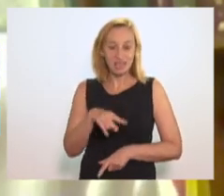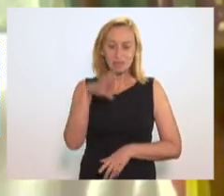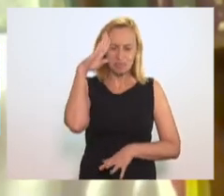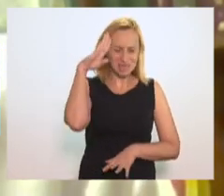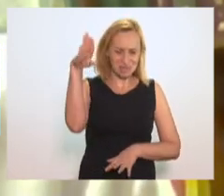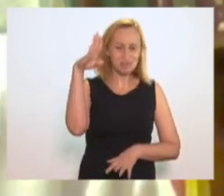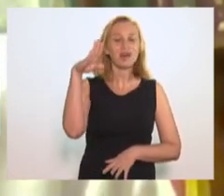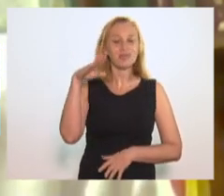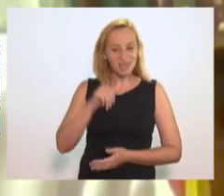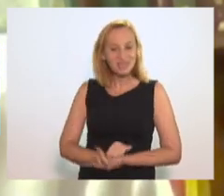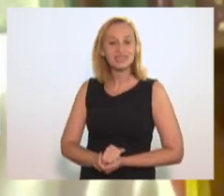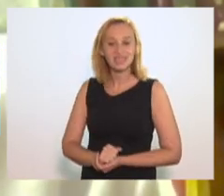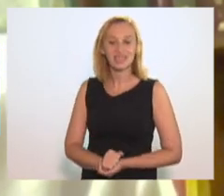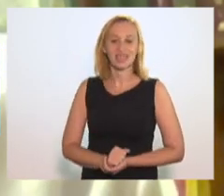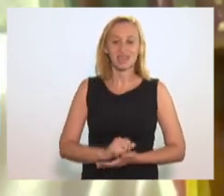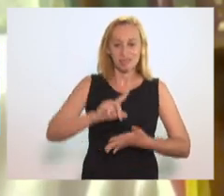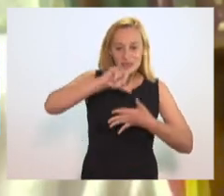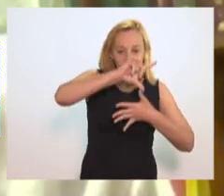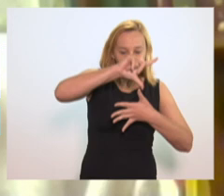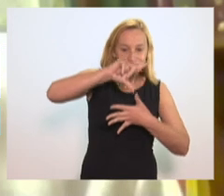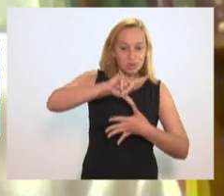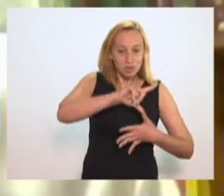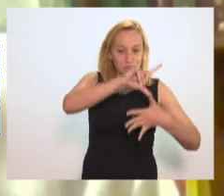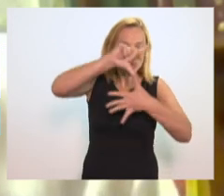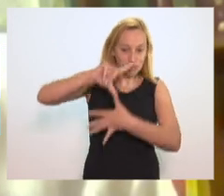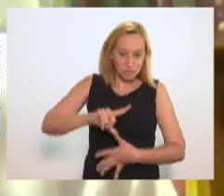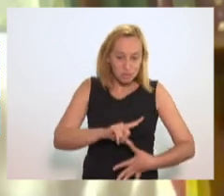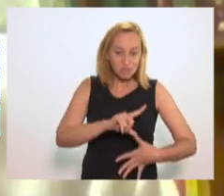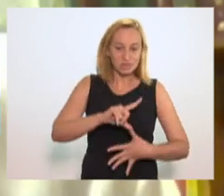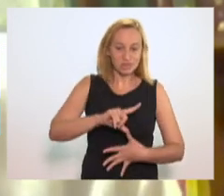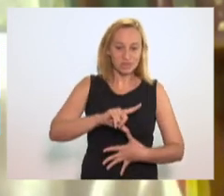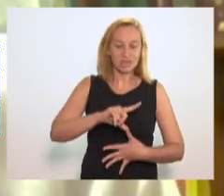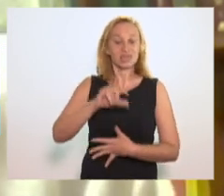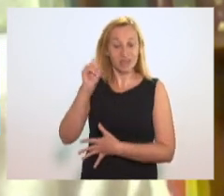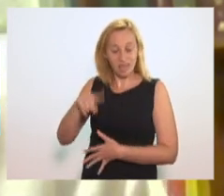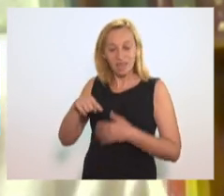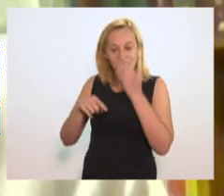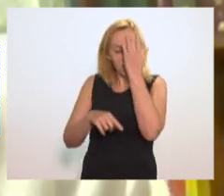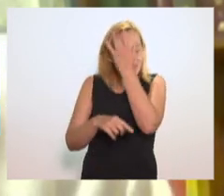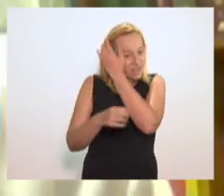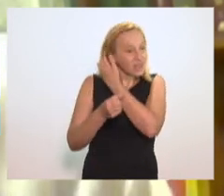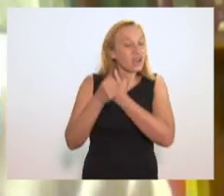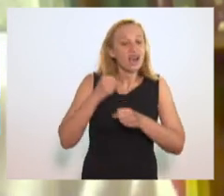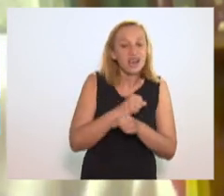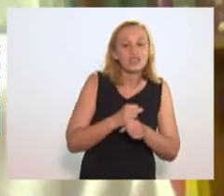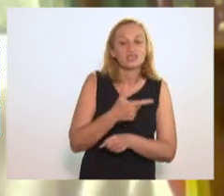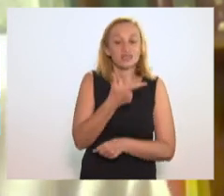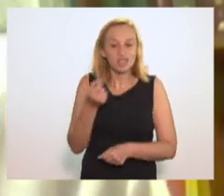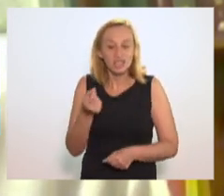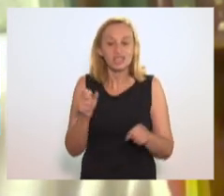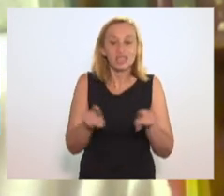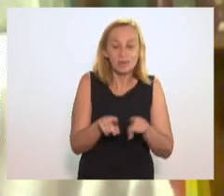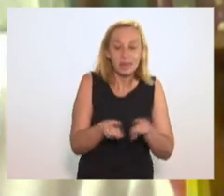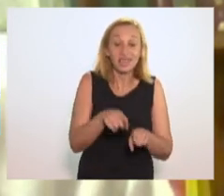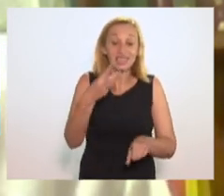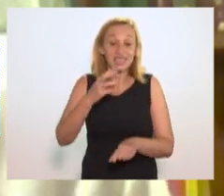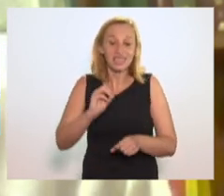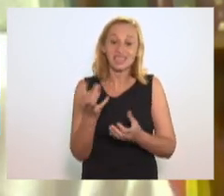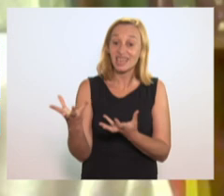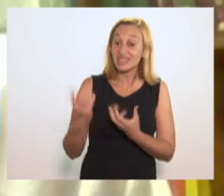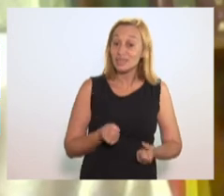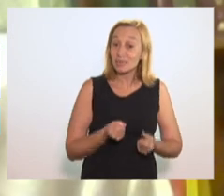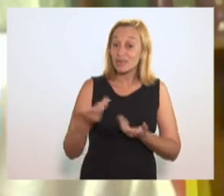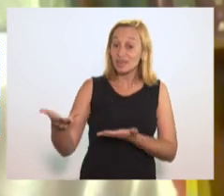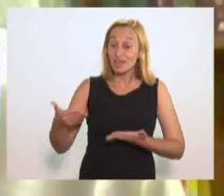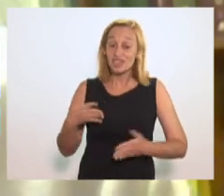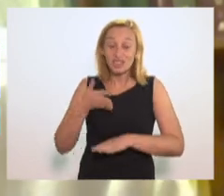poloteixo da América do Sul da América Latina nos anos 20 nos anos 30 e recebeu ali também a chegada